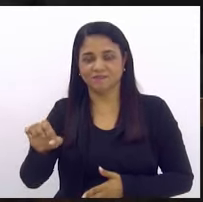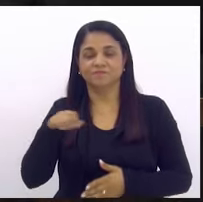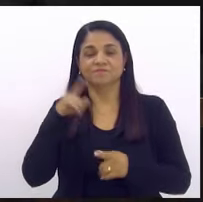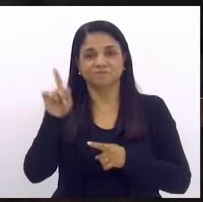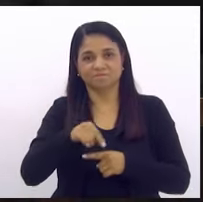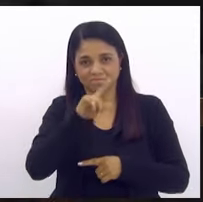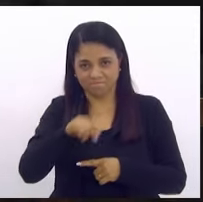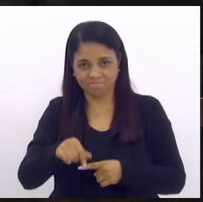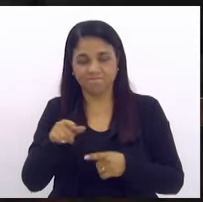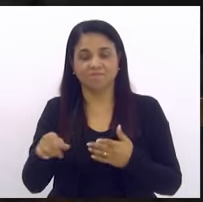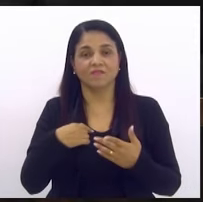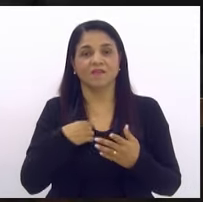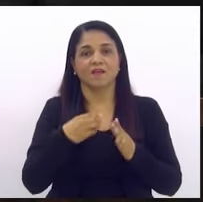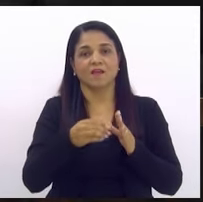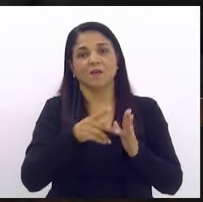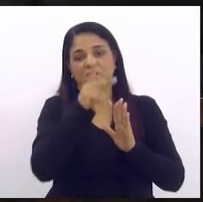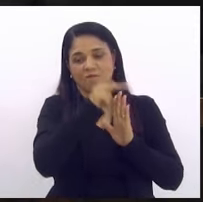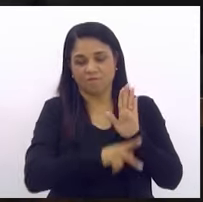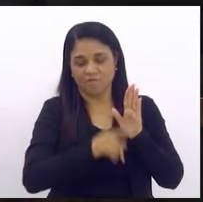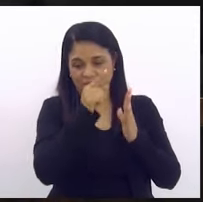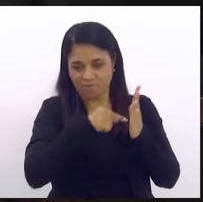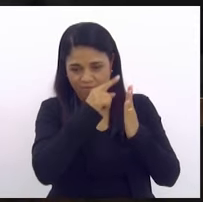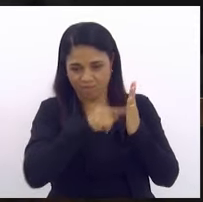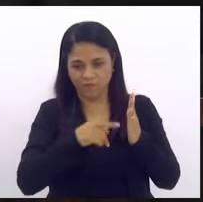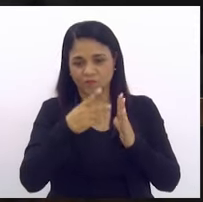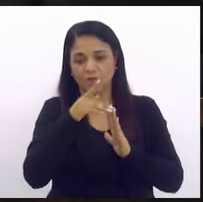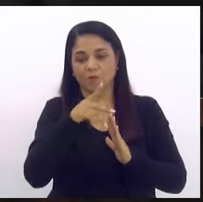Veto parcial aposto ao projeto de lei número